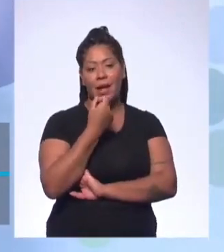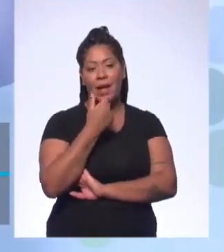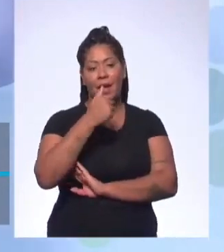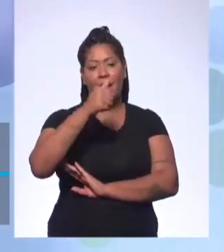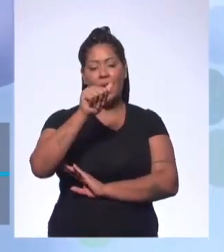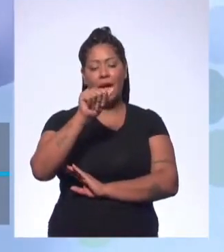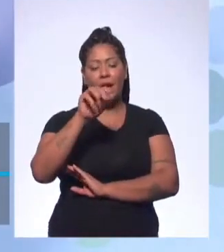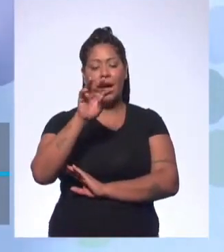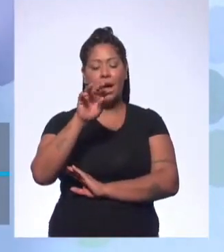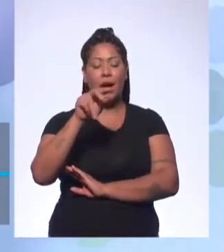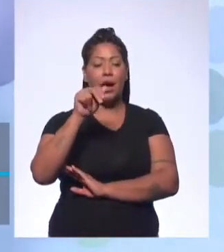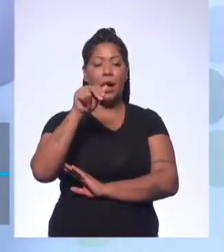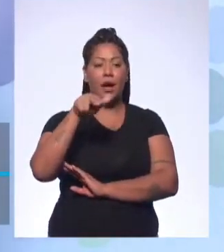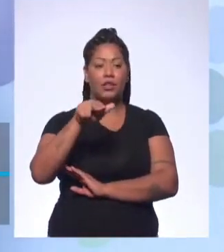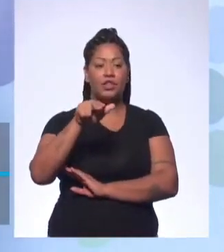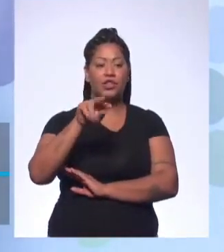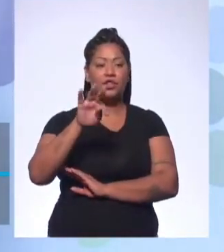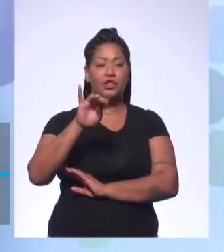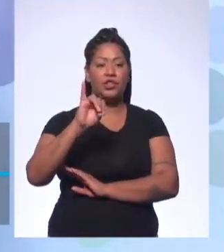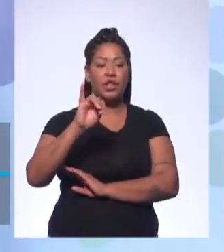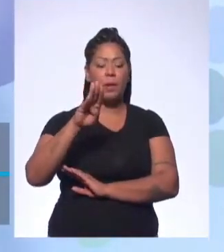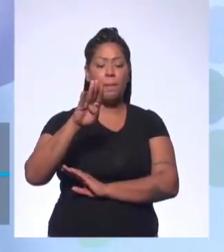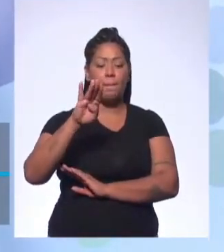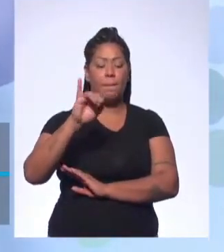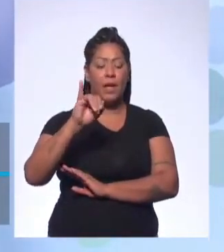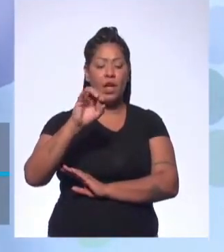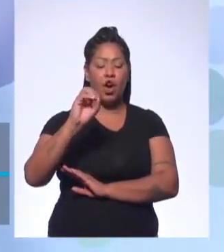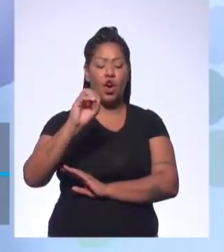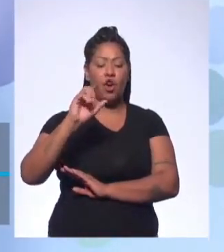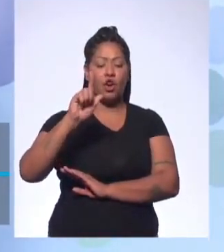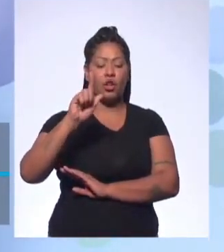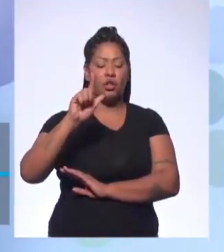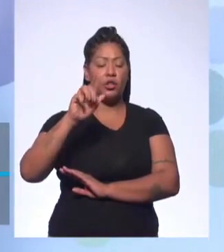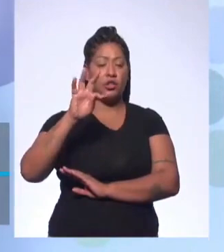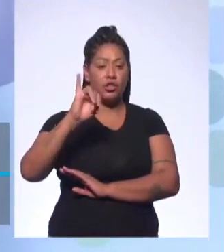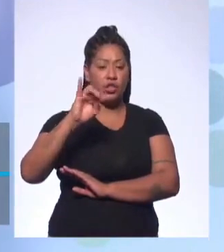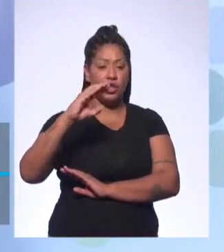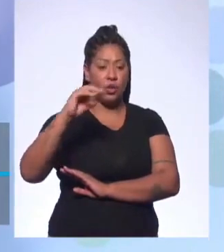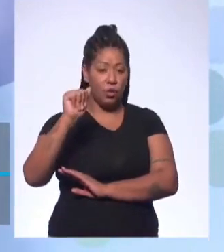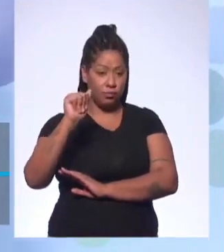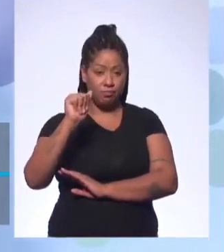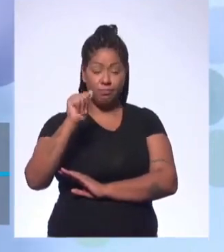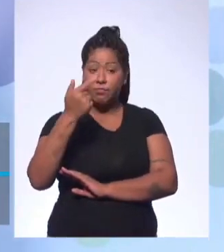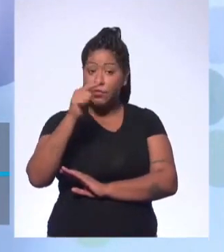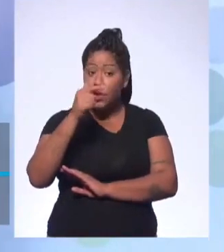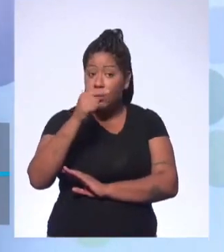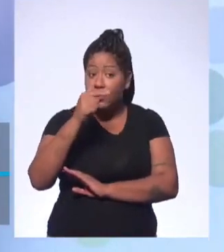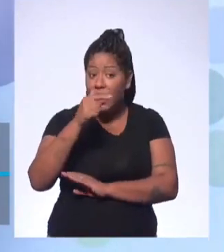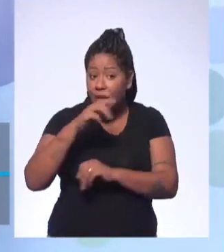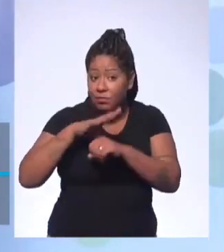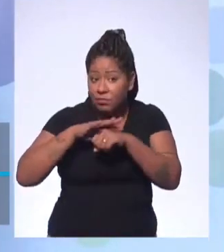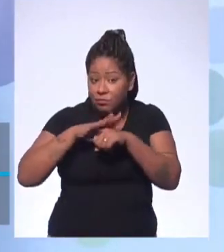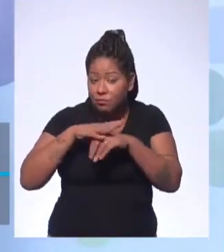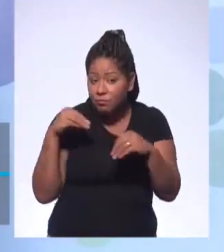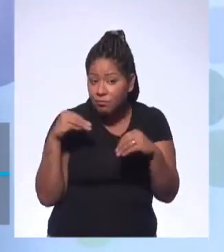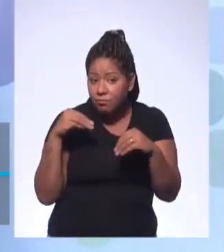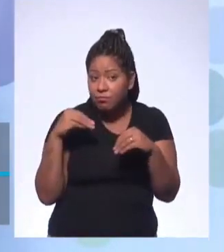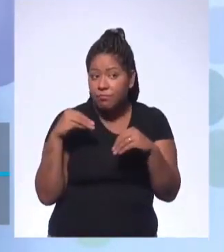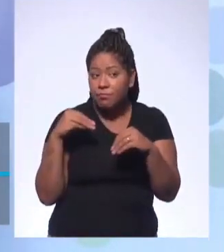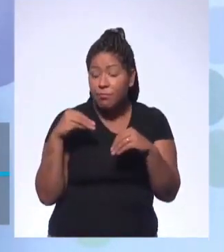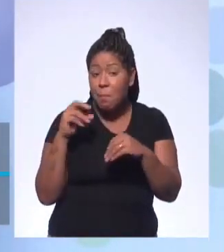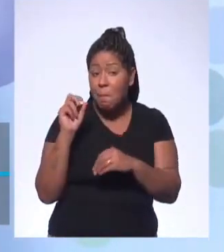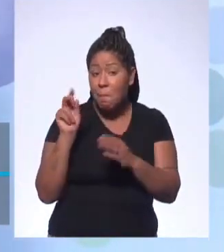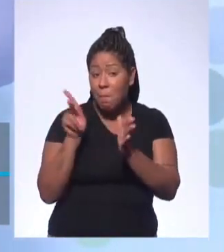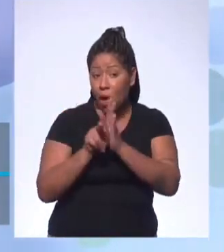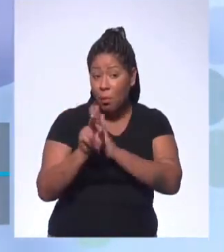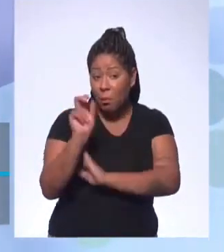bom? Não existe um antibiótico que ataque um vírus. Tá? Os antibióticos, eles foram pensados, projetados e